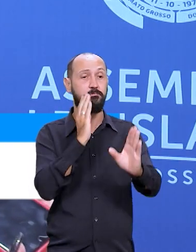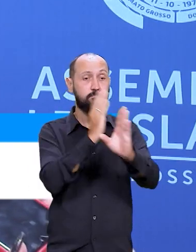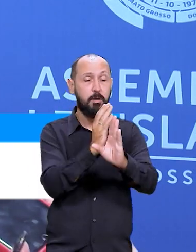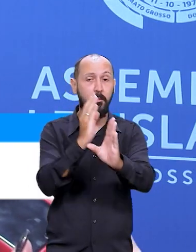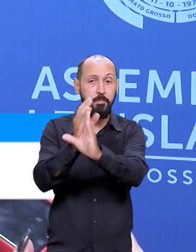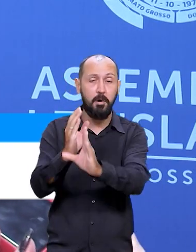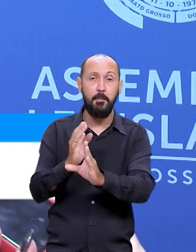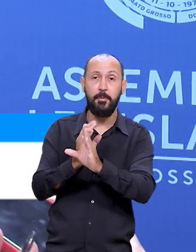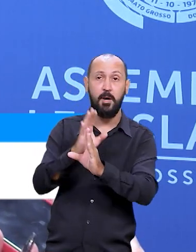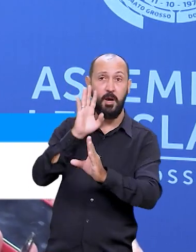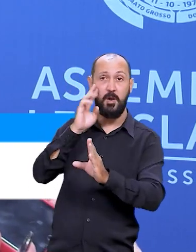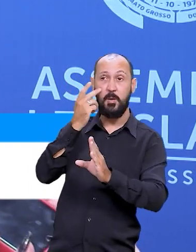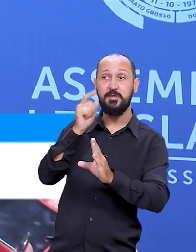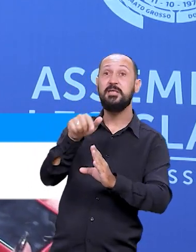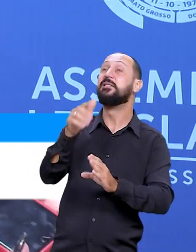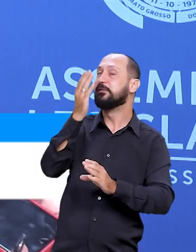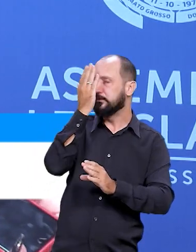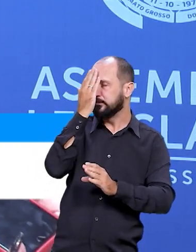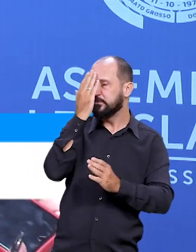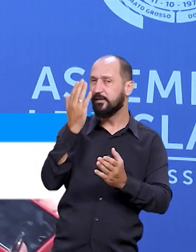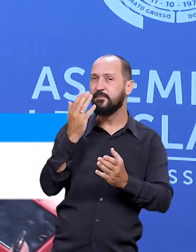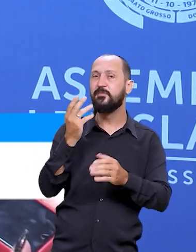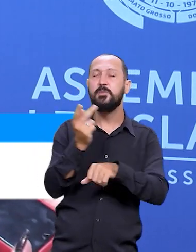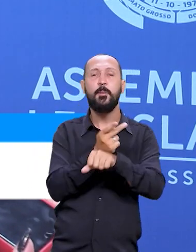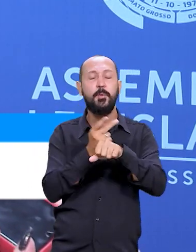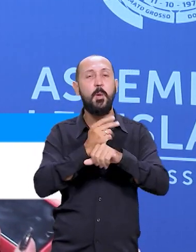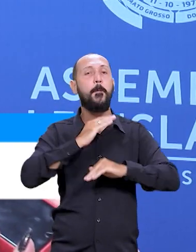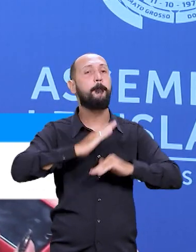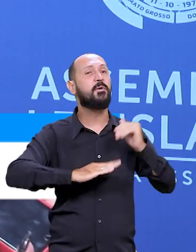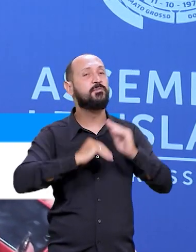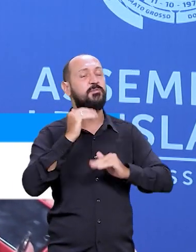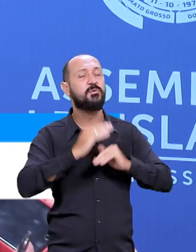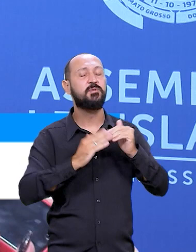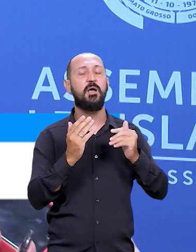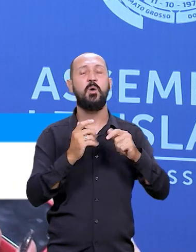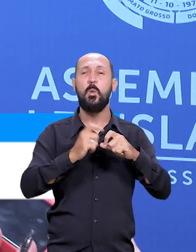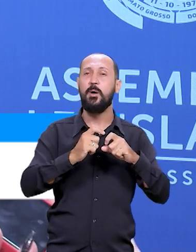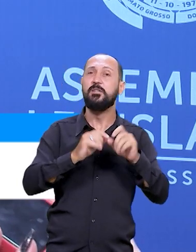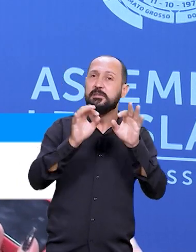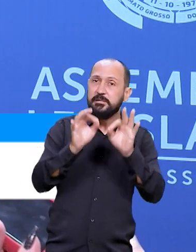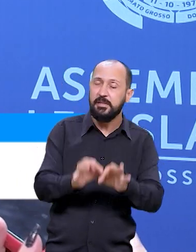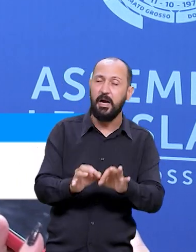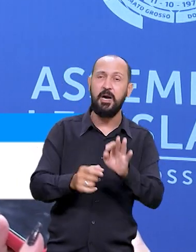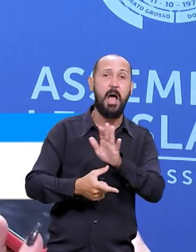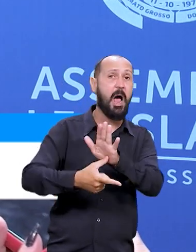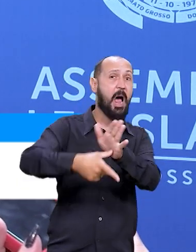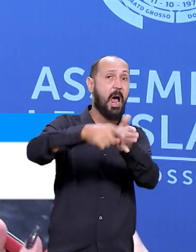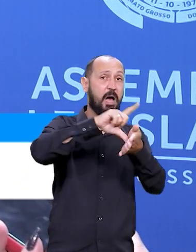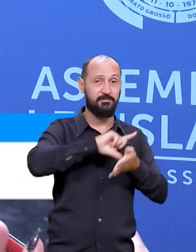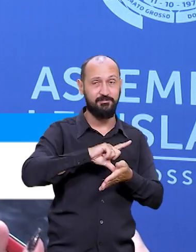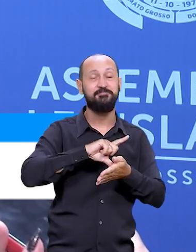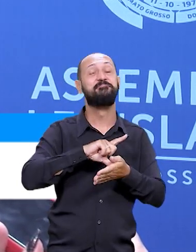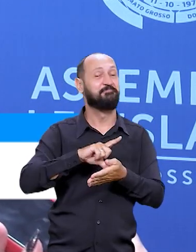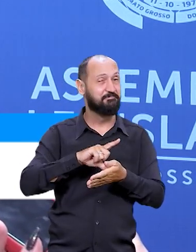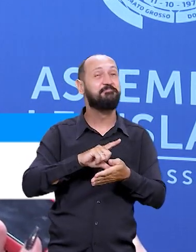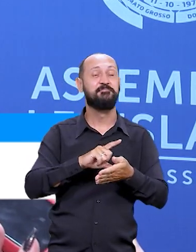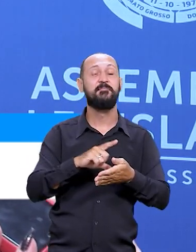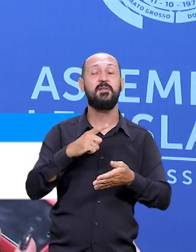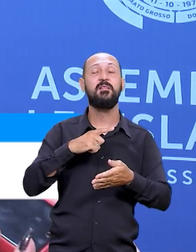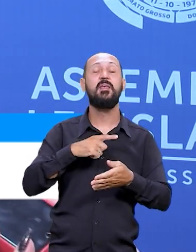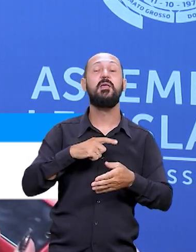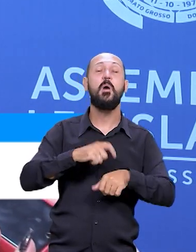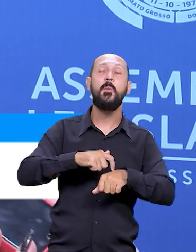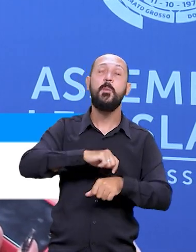reconhecer a situação, você procurar esse profissional num tempo cada vez mais rápido, você tem